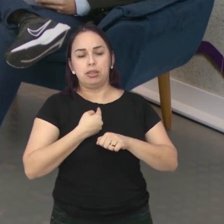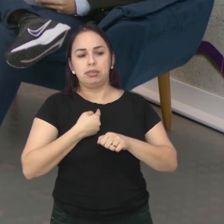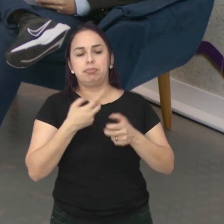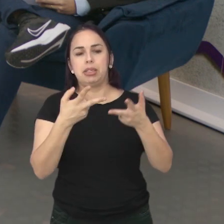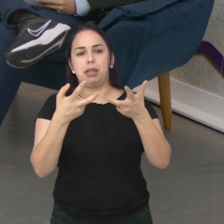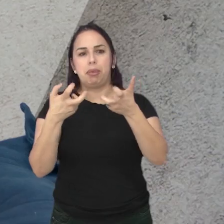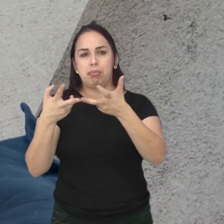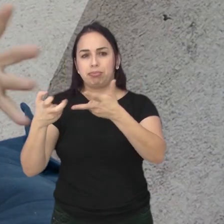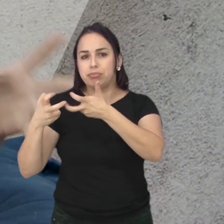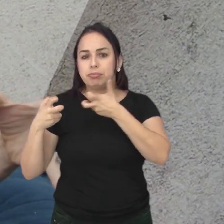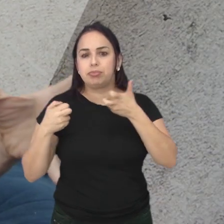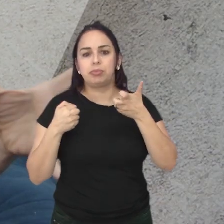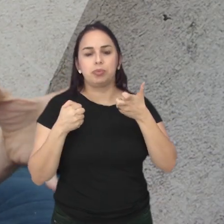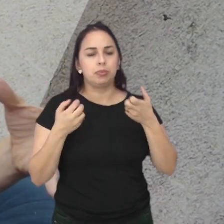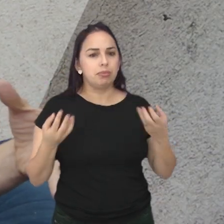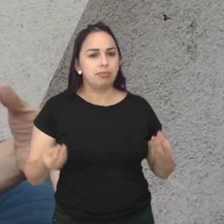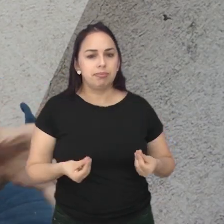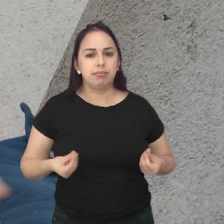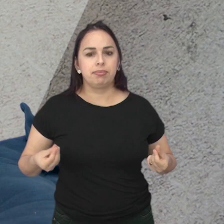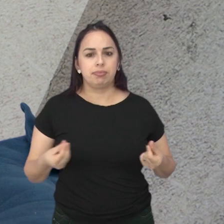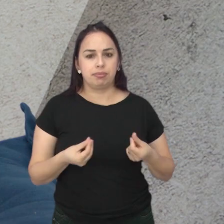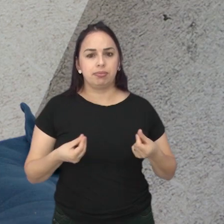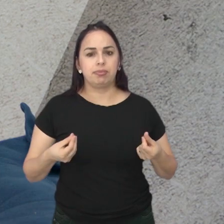gente viu uma necessidade